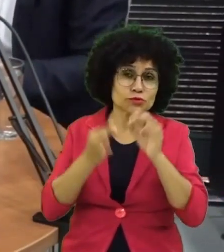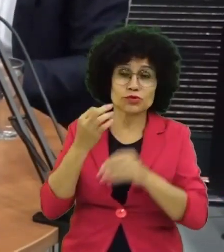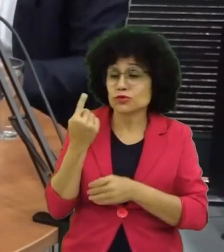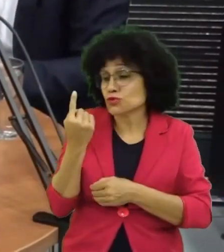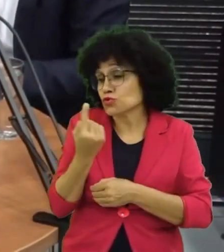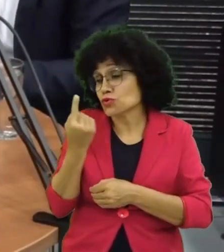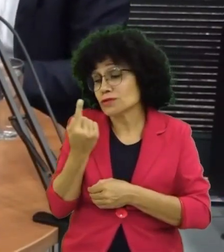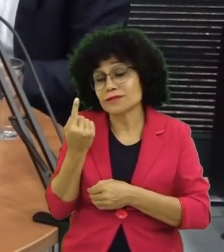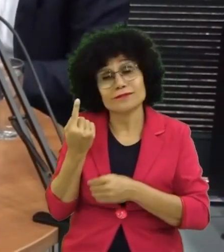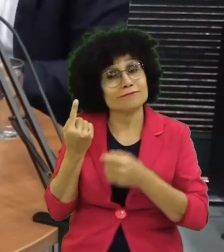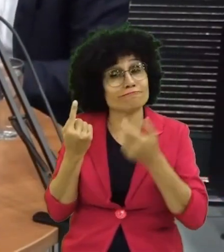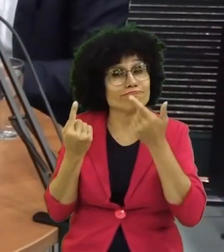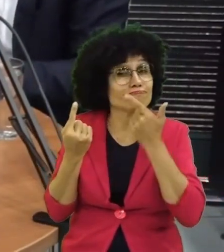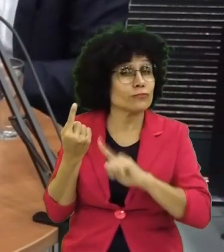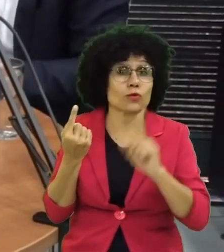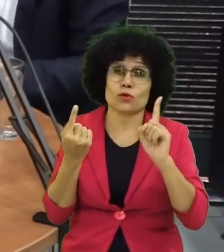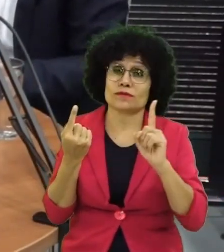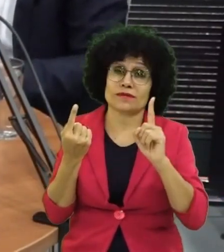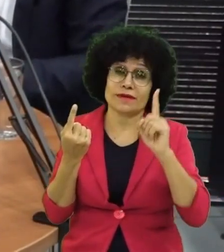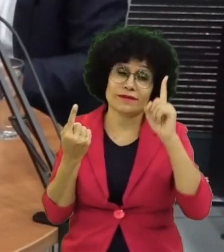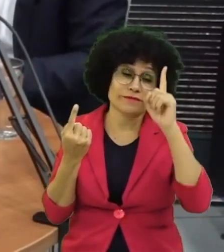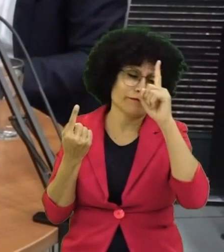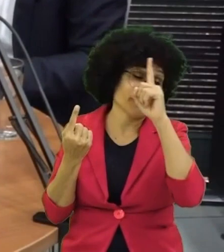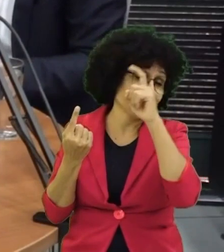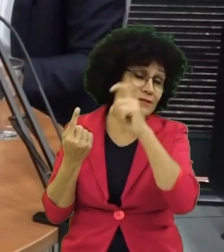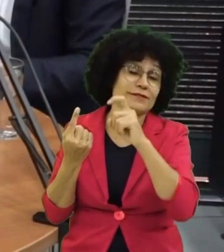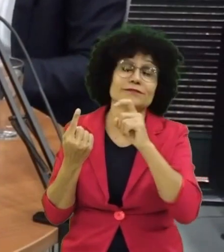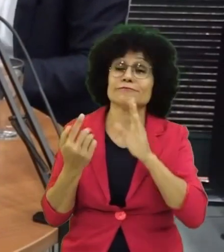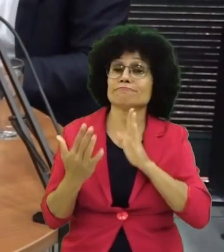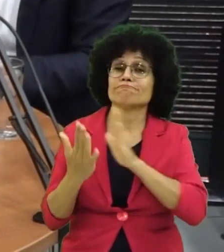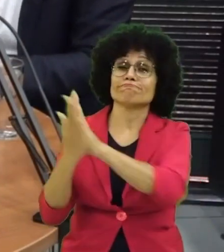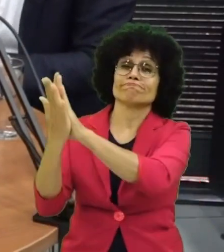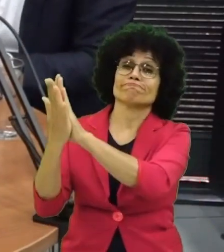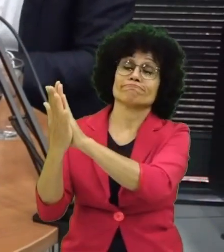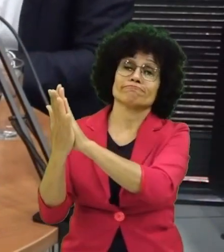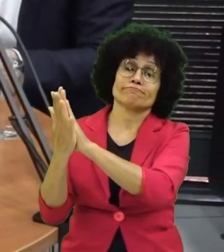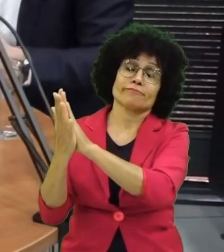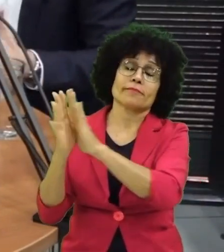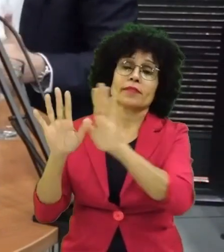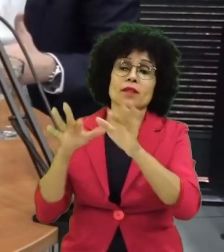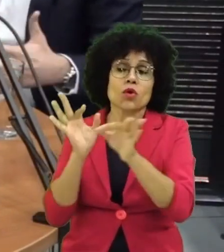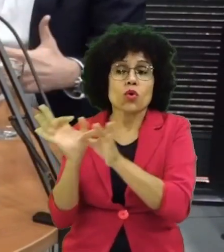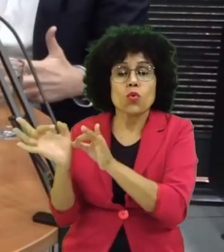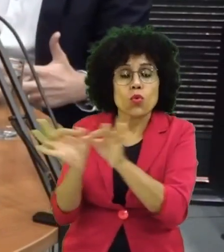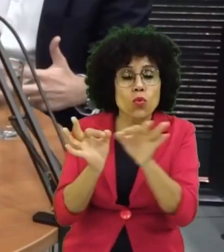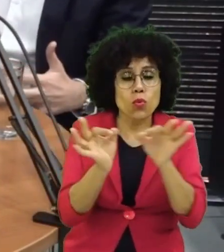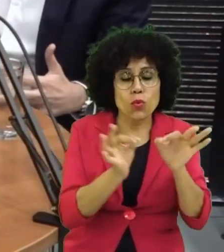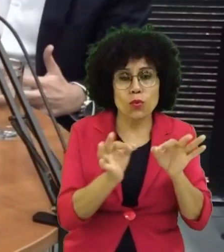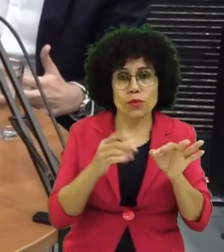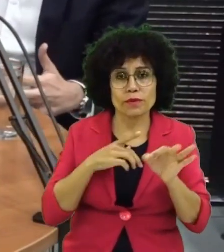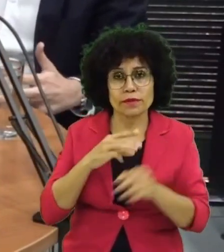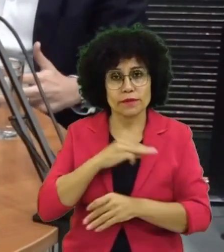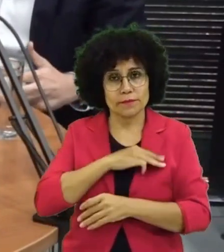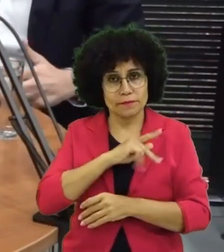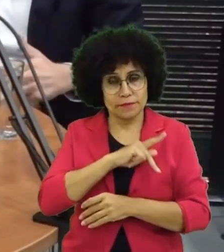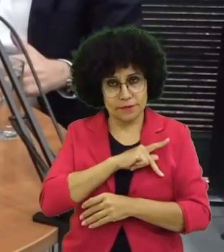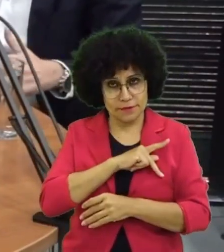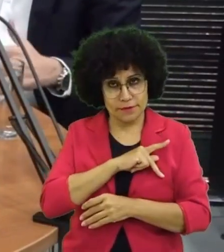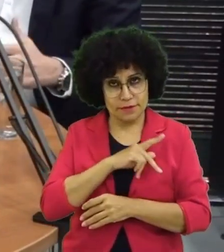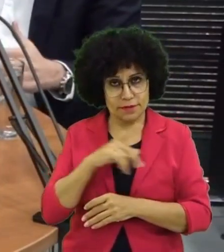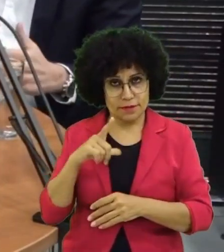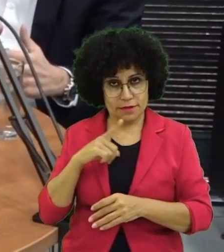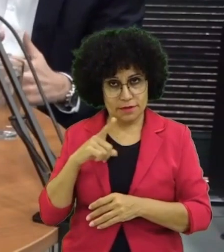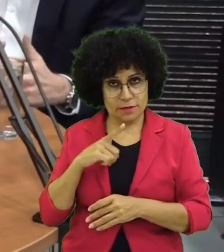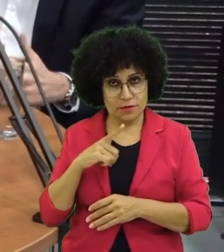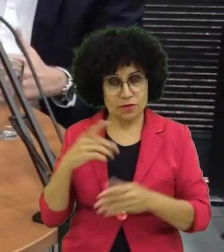tem dificuldade de enfrentar, com todas as atribuições que possui. Então, a organização que nós temos no Ministério Público hoje,